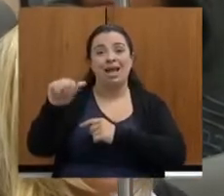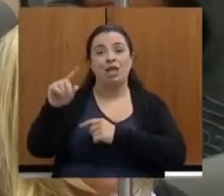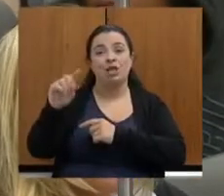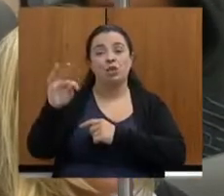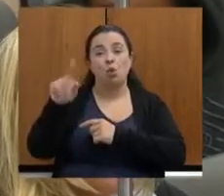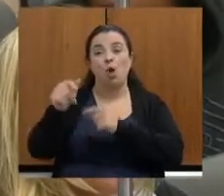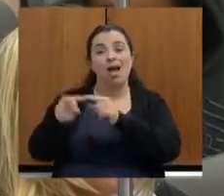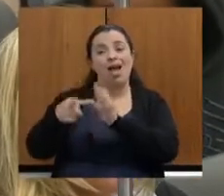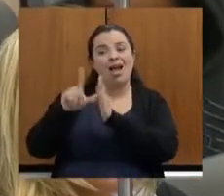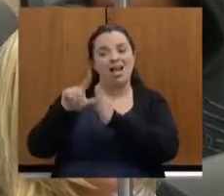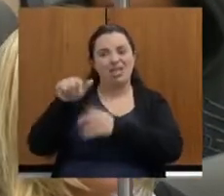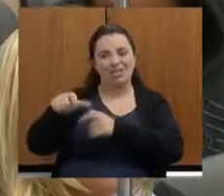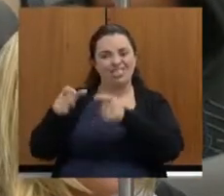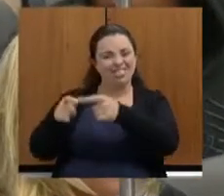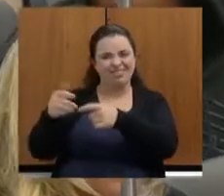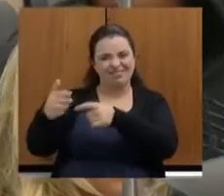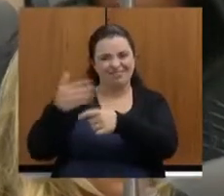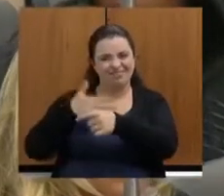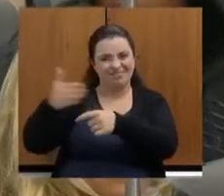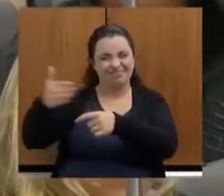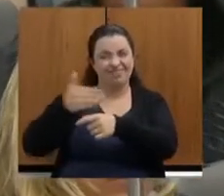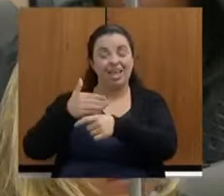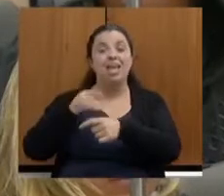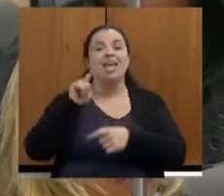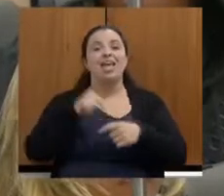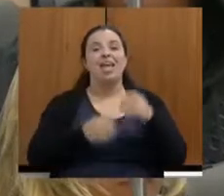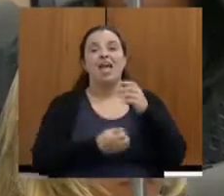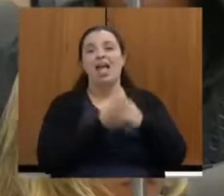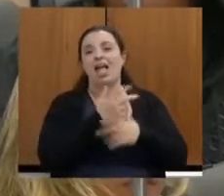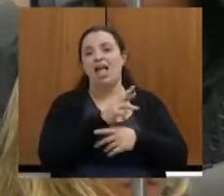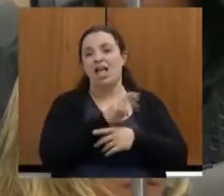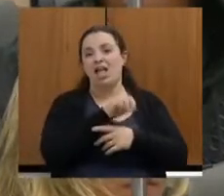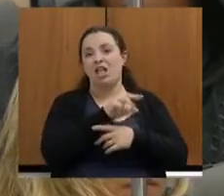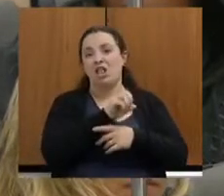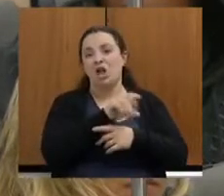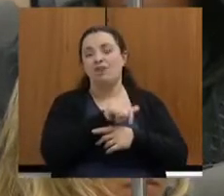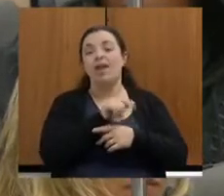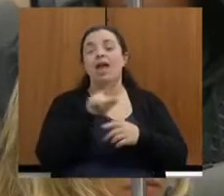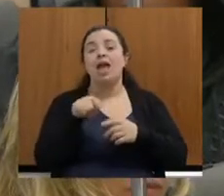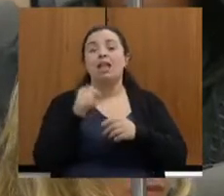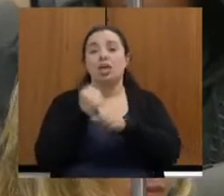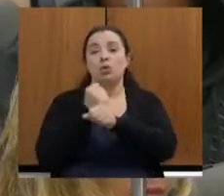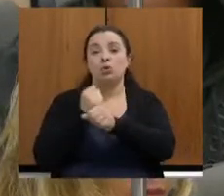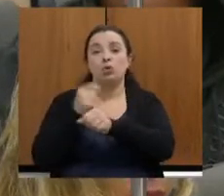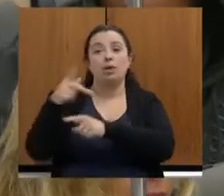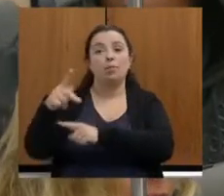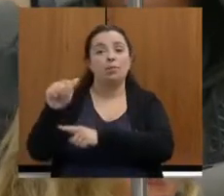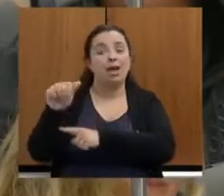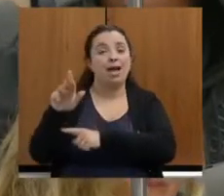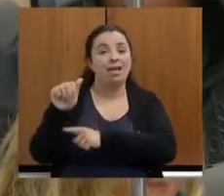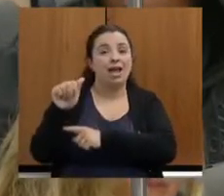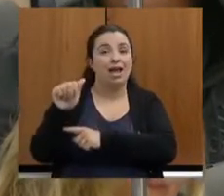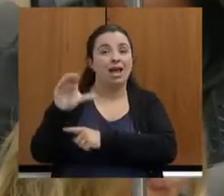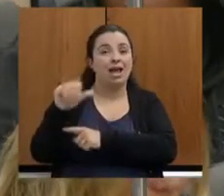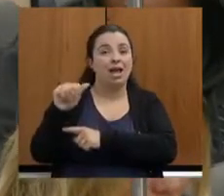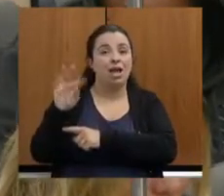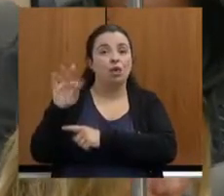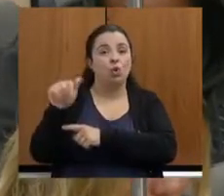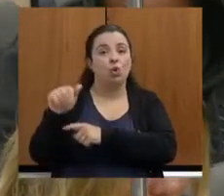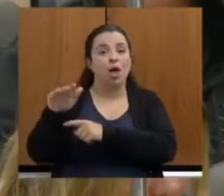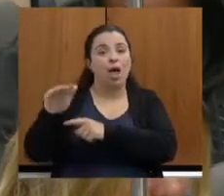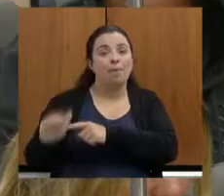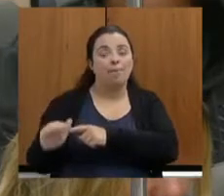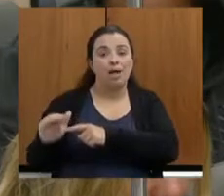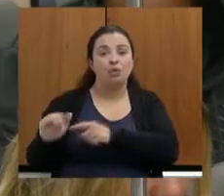a renova está reconstruindo Paracatu de baixo porém todo excesso de de veículo